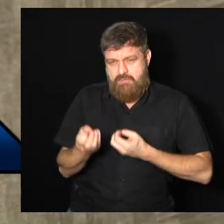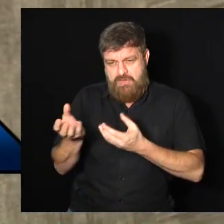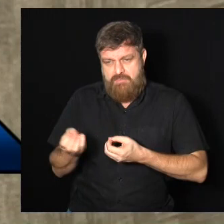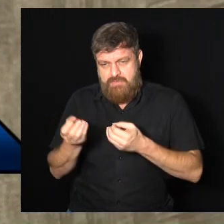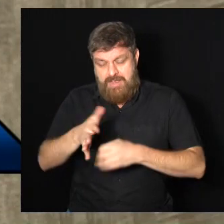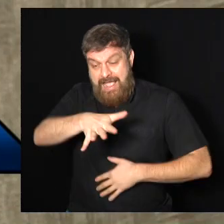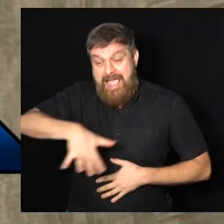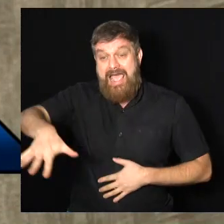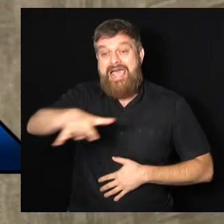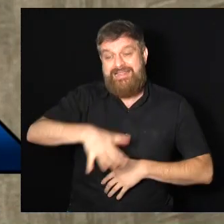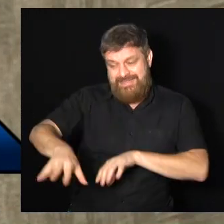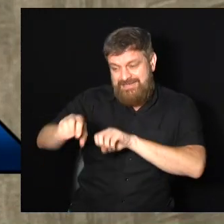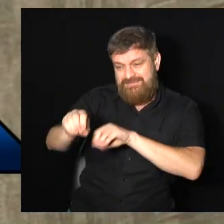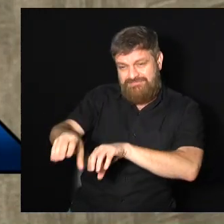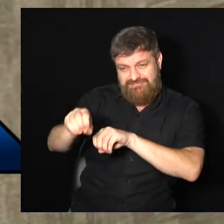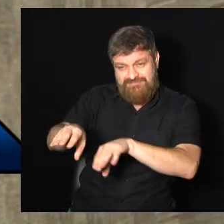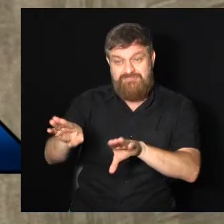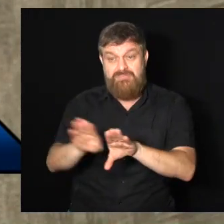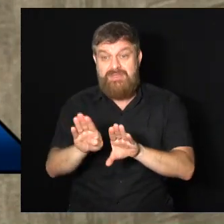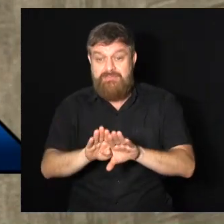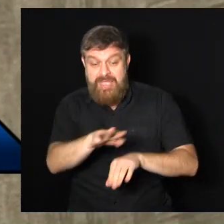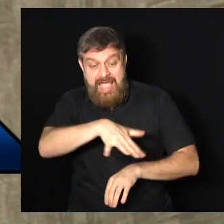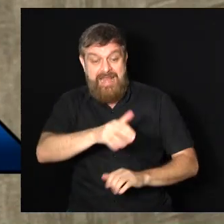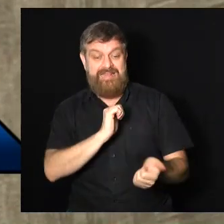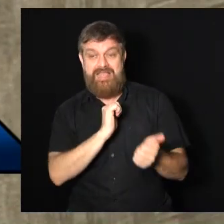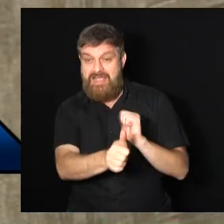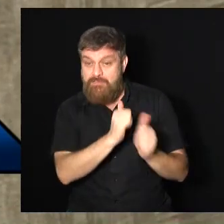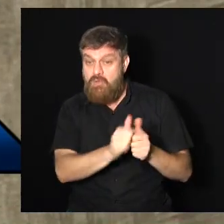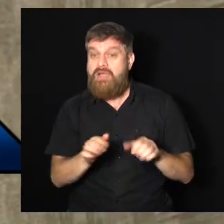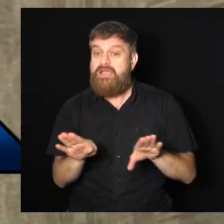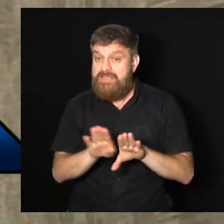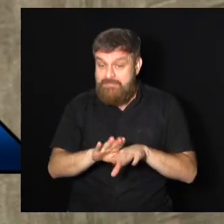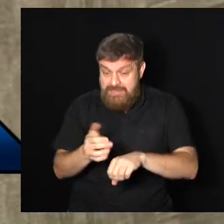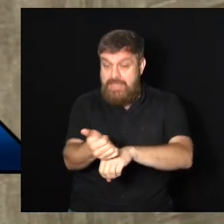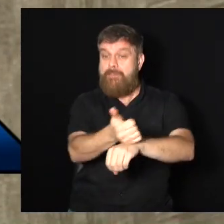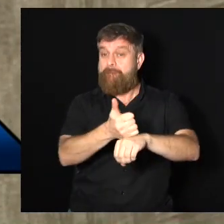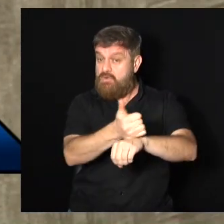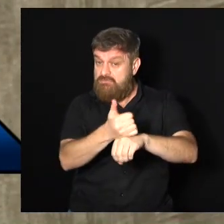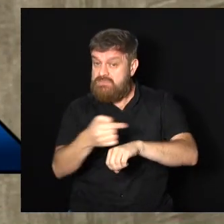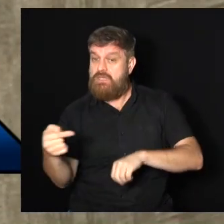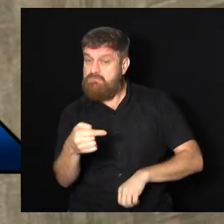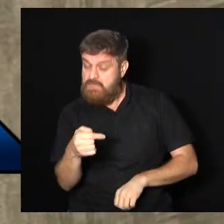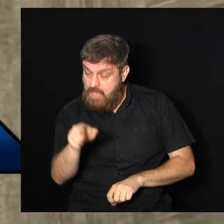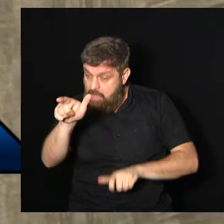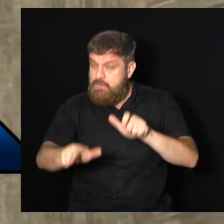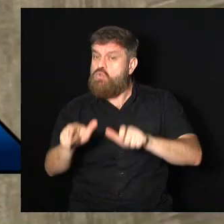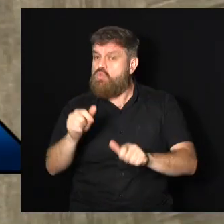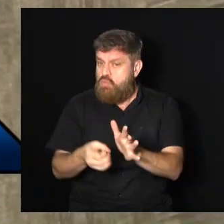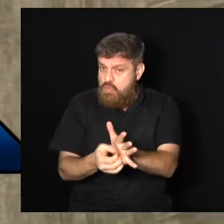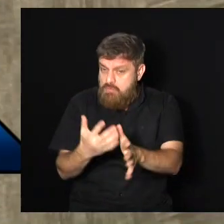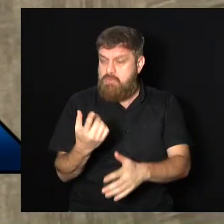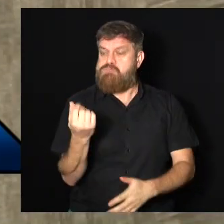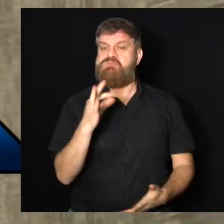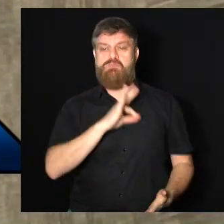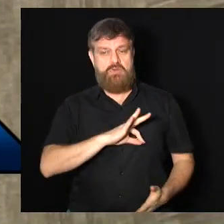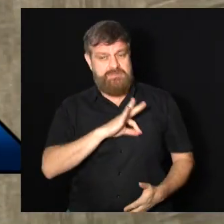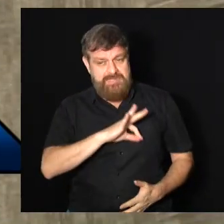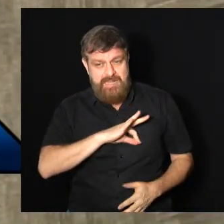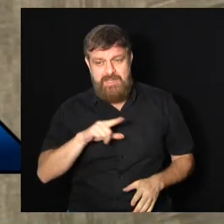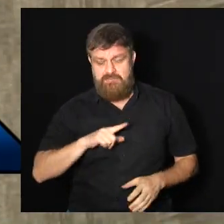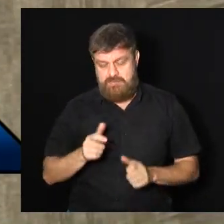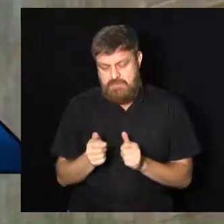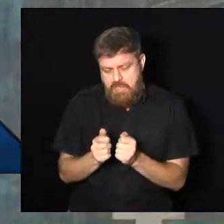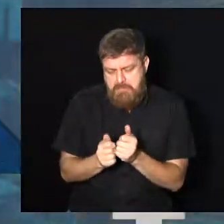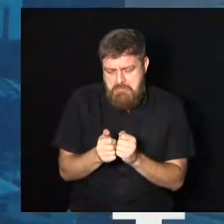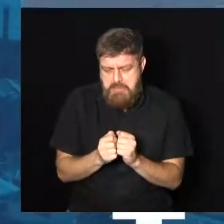lado educativo como o lado esportivo e o lado profissional, que muitas pessoas hoje ganham dinheiro com os jogos